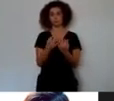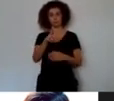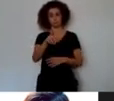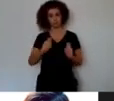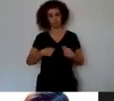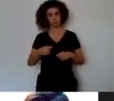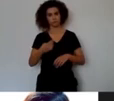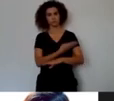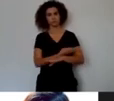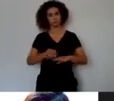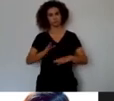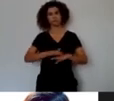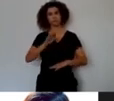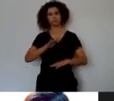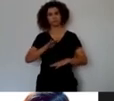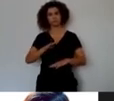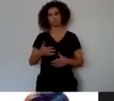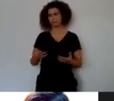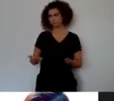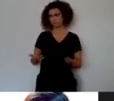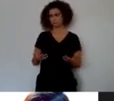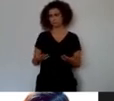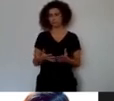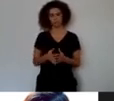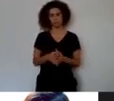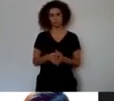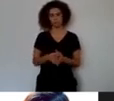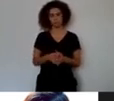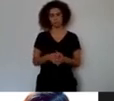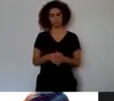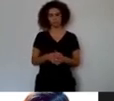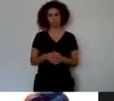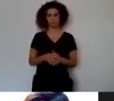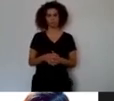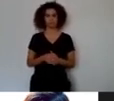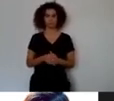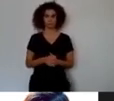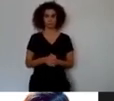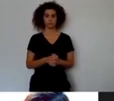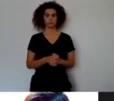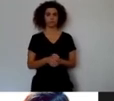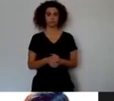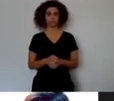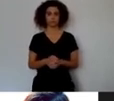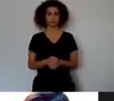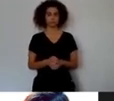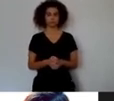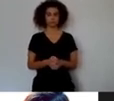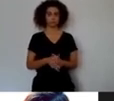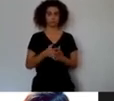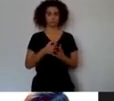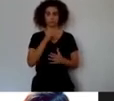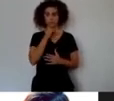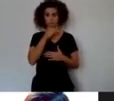agradecer, como se a gente não estivesse sendo grato por ocupar aquele espaço. A gente sabe, né, da nossa história pessoal, né, por exemplo, no meu caso, que é o